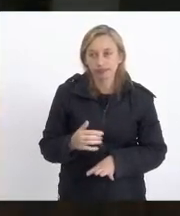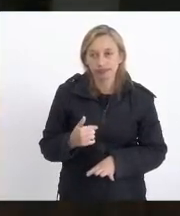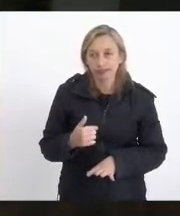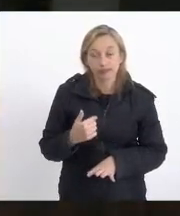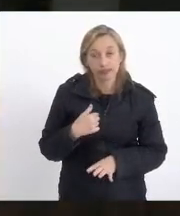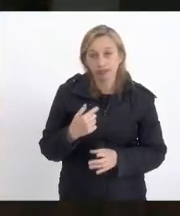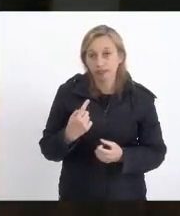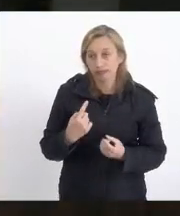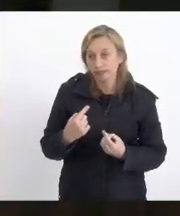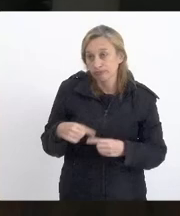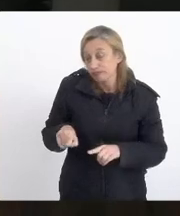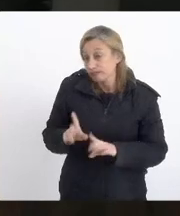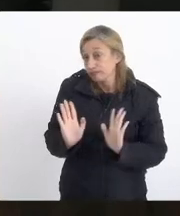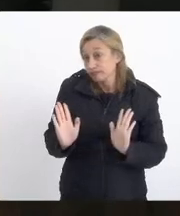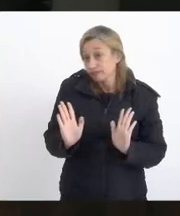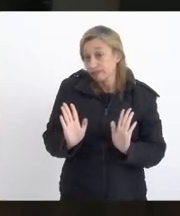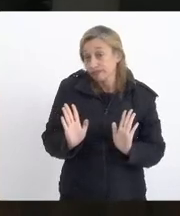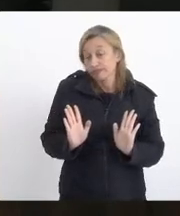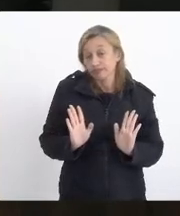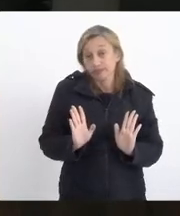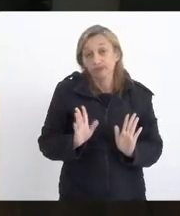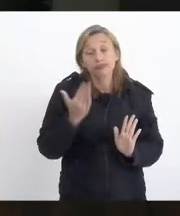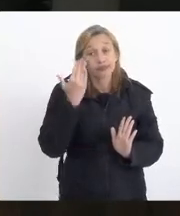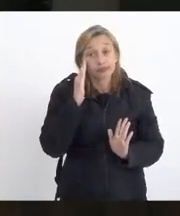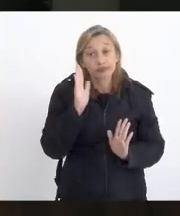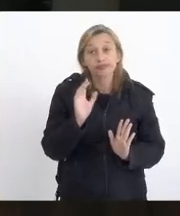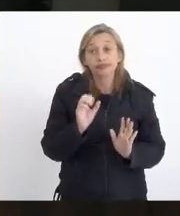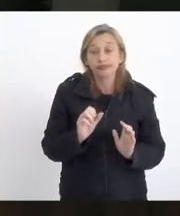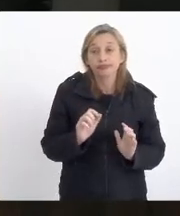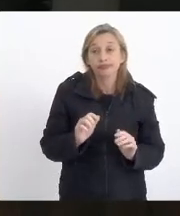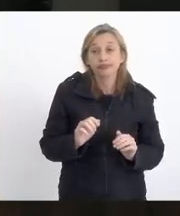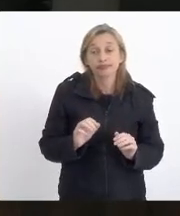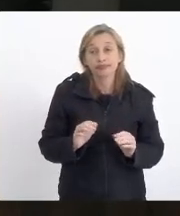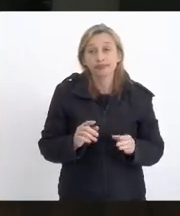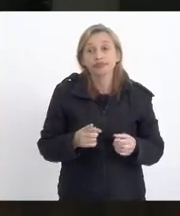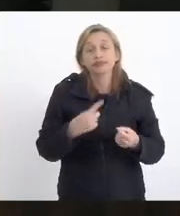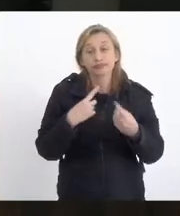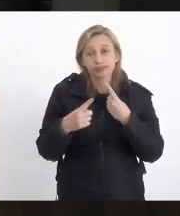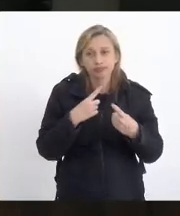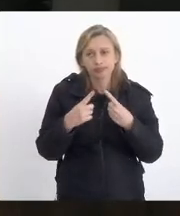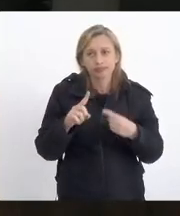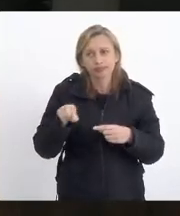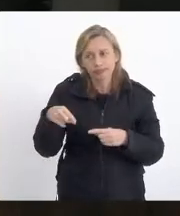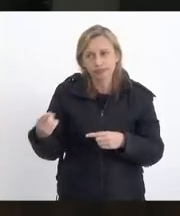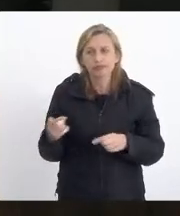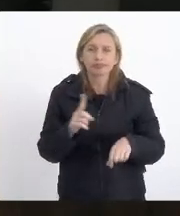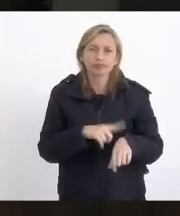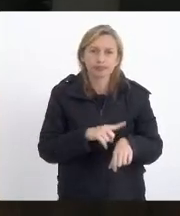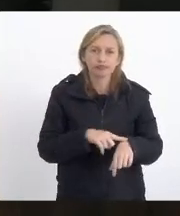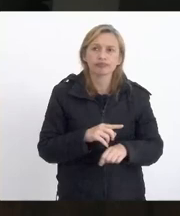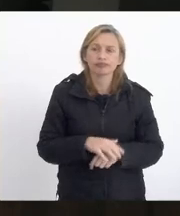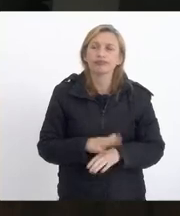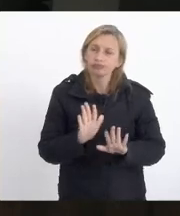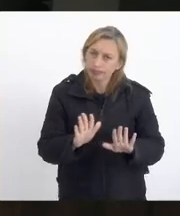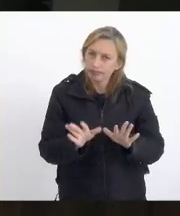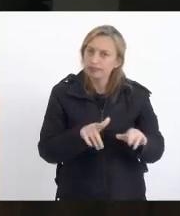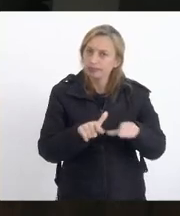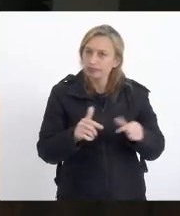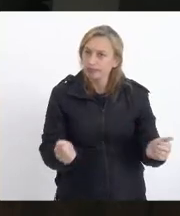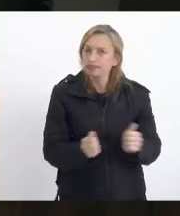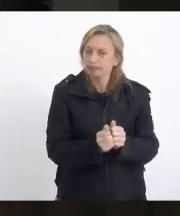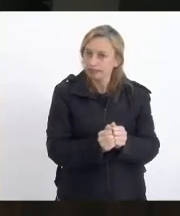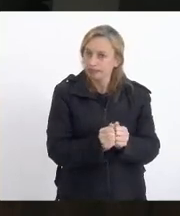sou contra. Mas é só para a gente entender que talvez seja a hora de a gente debater isso numa matéria específica. Mas vamos trabalhar